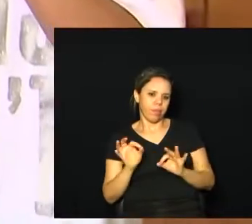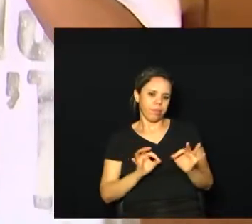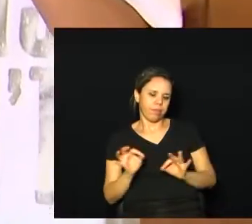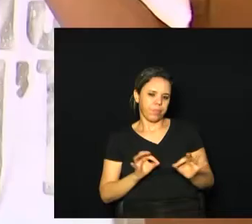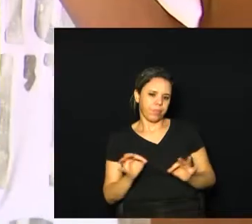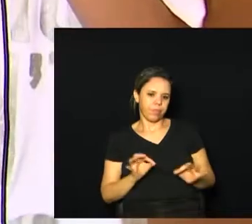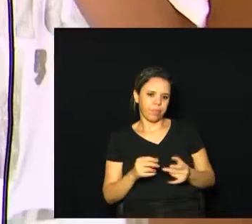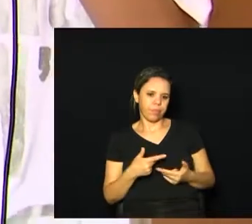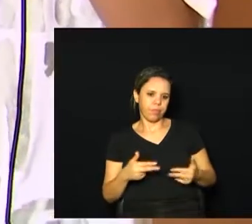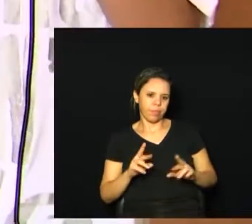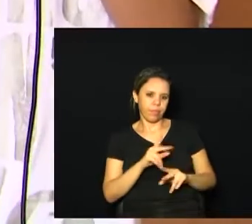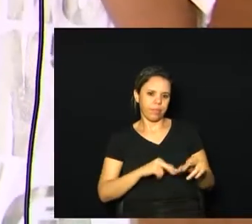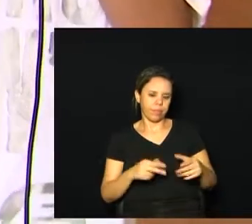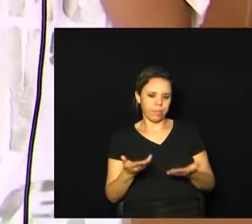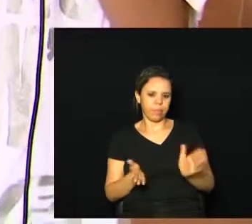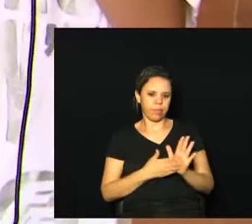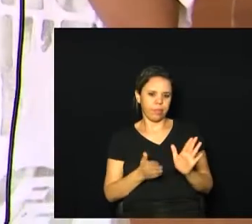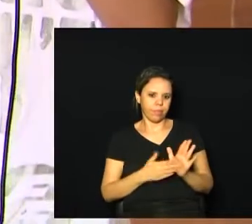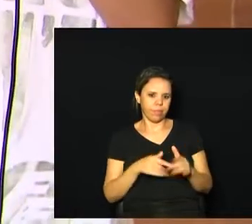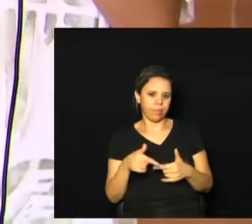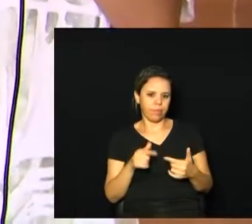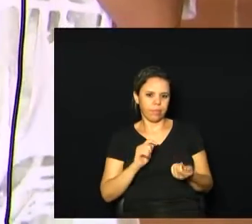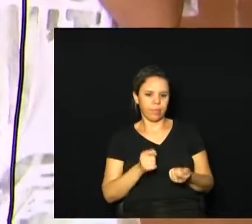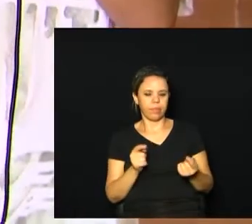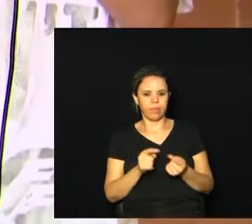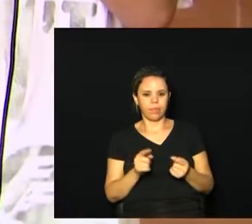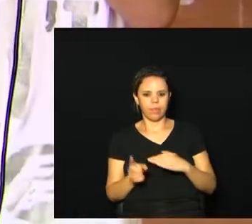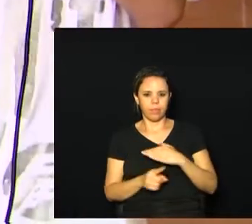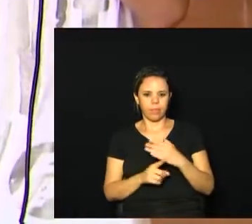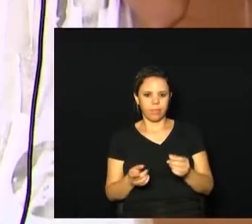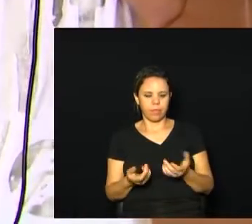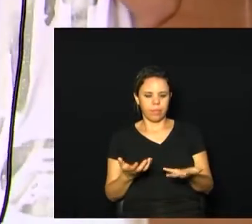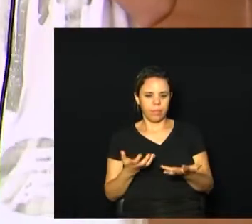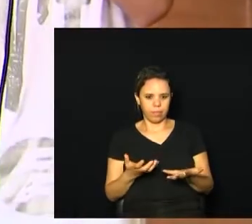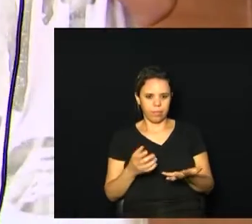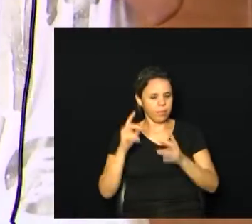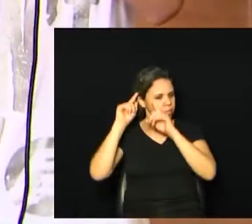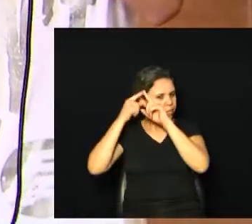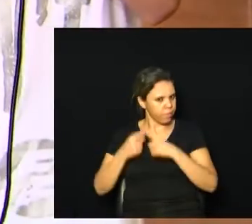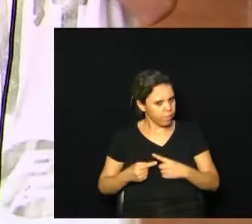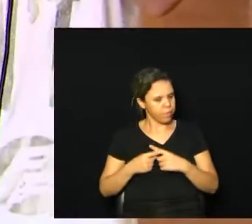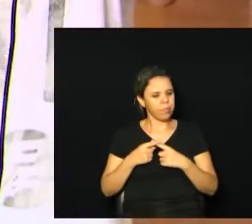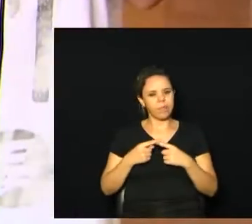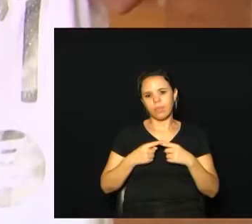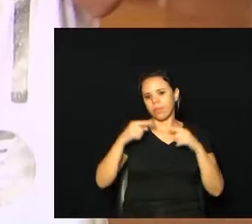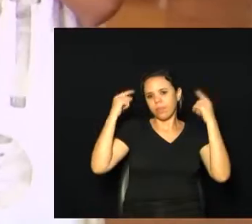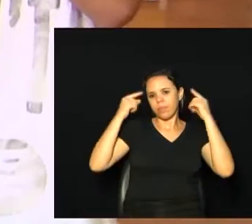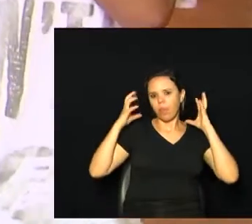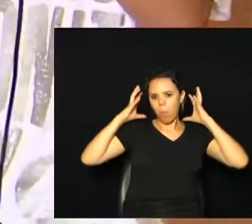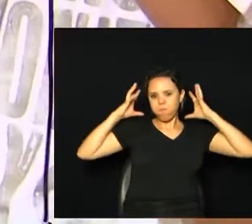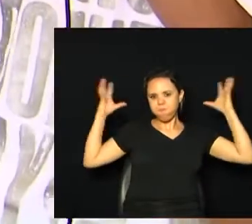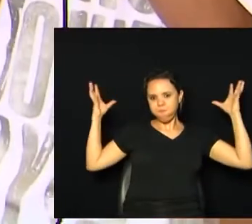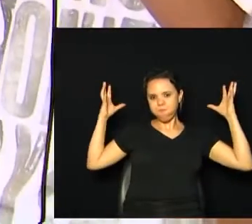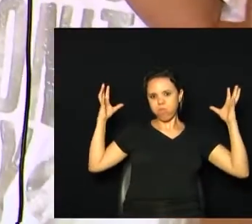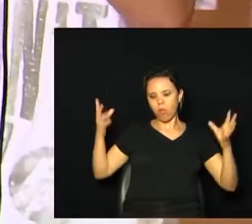do cabelo afro, que oferecem um serviço adequado, que os clientes possam buscar, além de trançar os seus cabelos, deixar o seu afro grandão, Black Power,